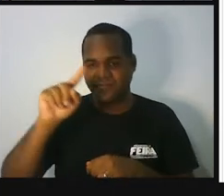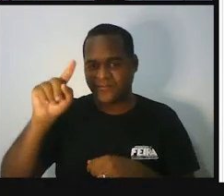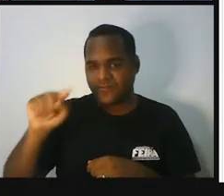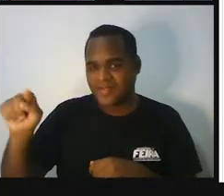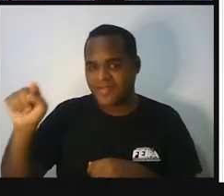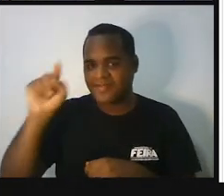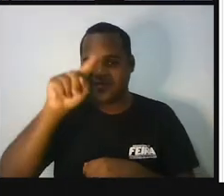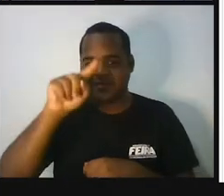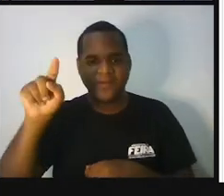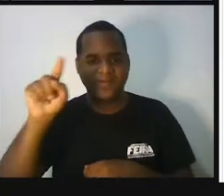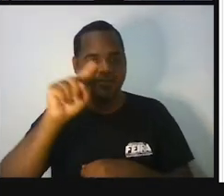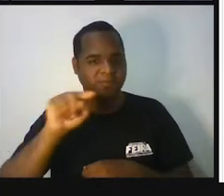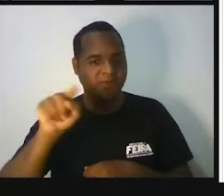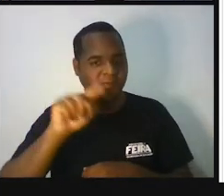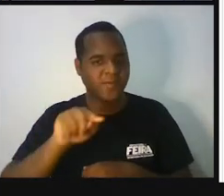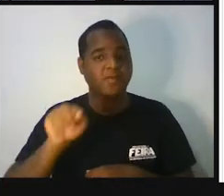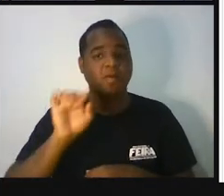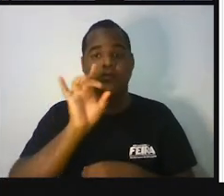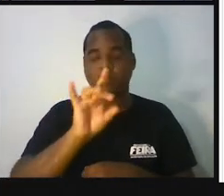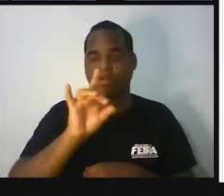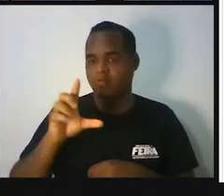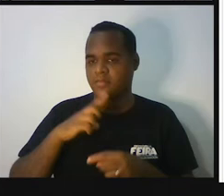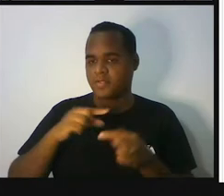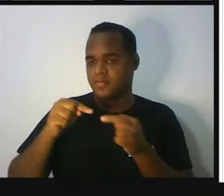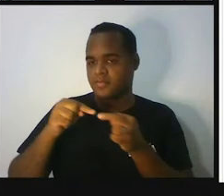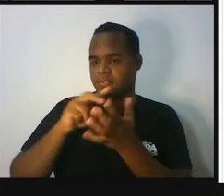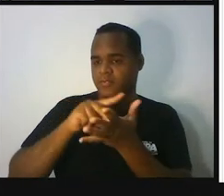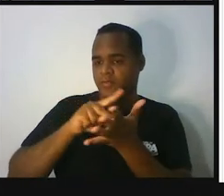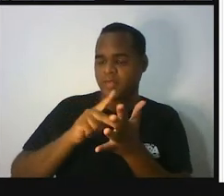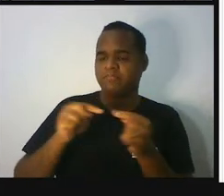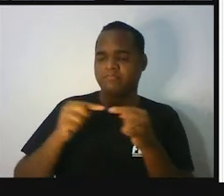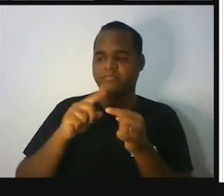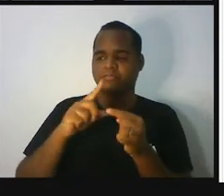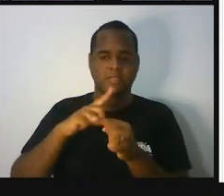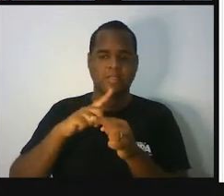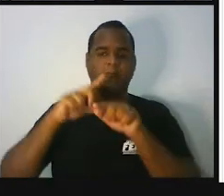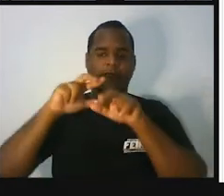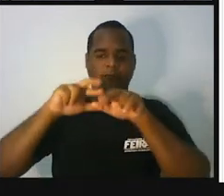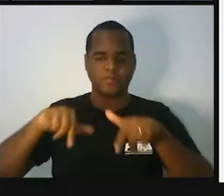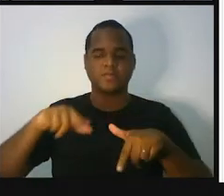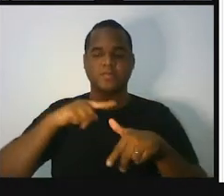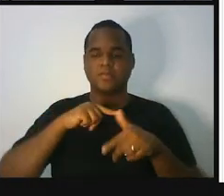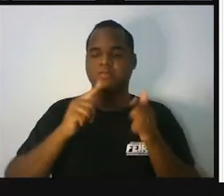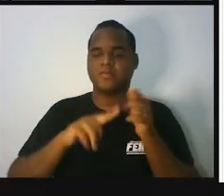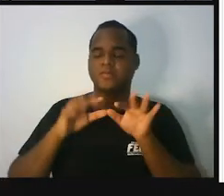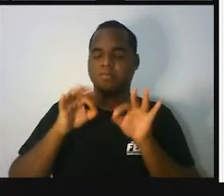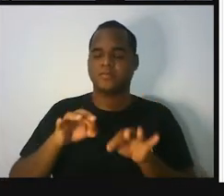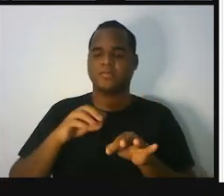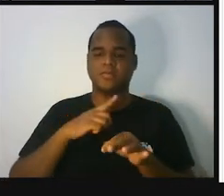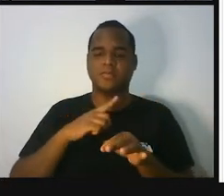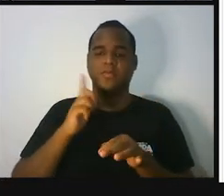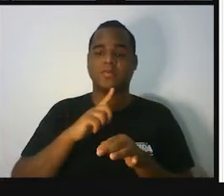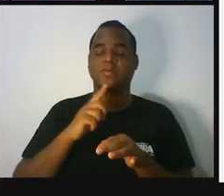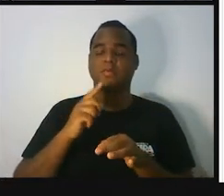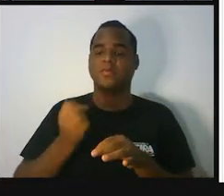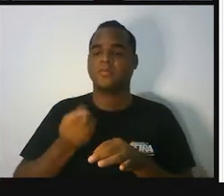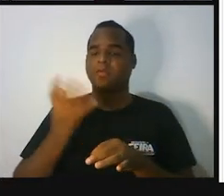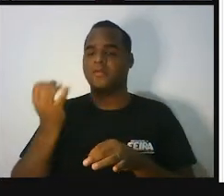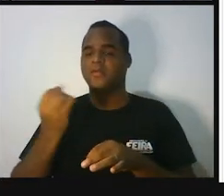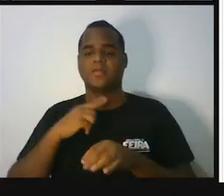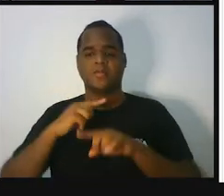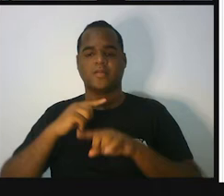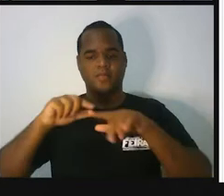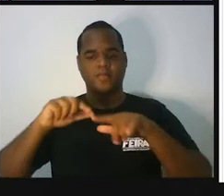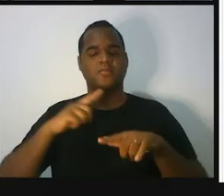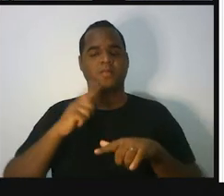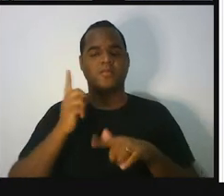polígono. Então, polígono, figura geométrica que tem vários ângulos. Por ter vários ângulos, vai ter também vários lados,